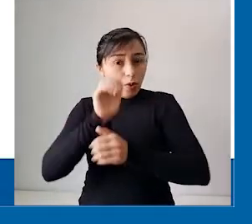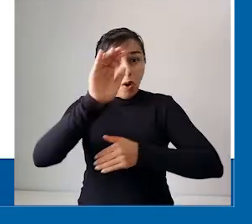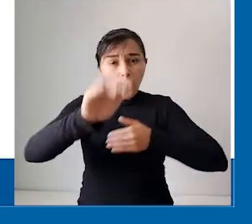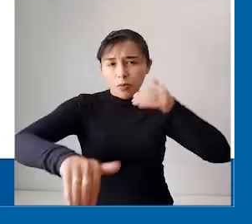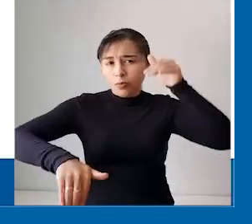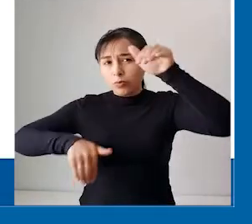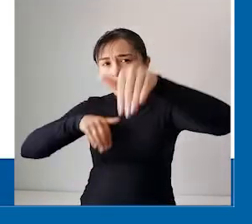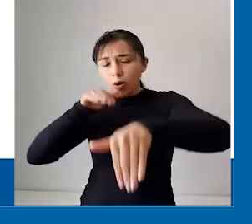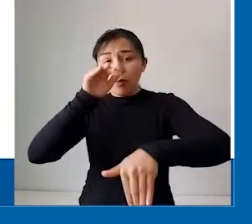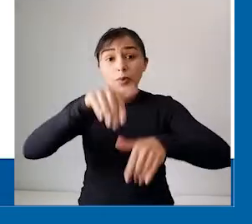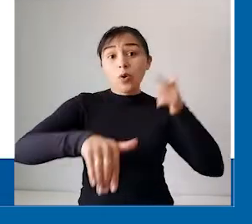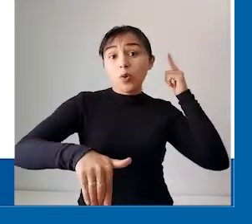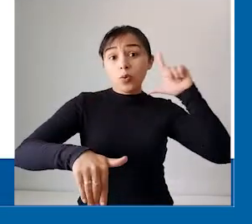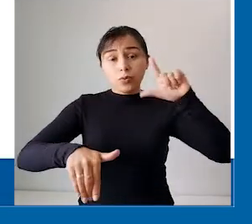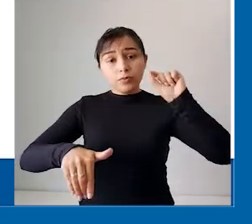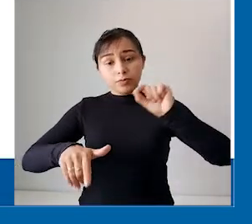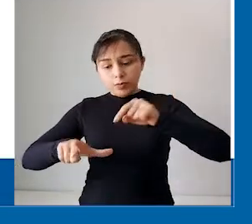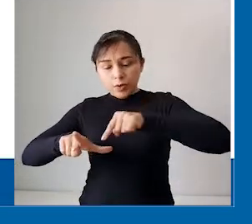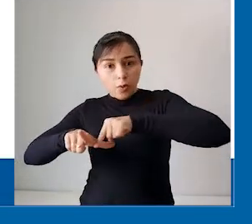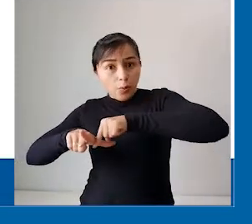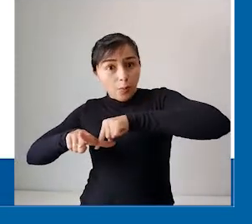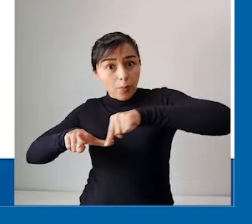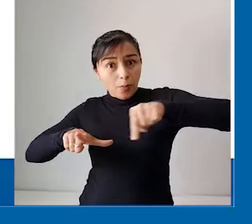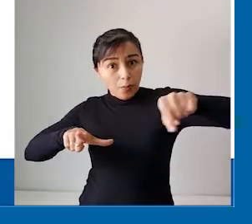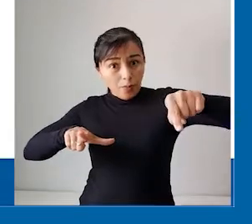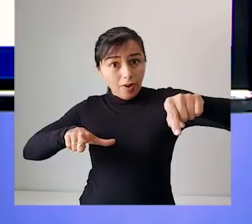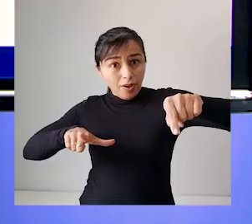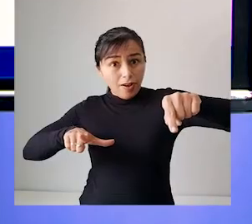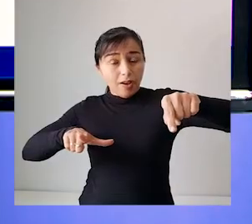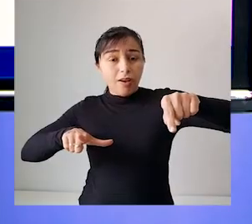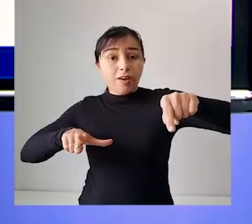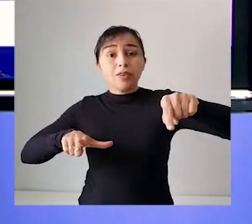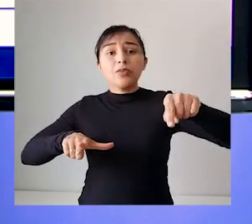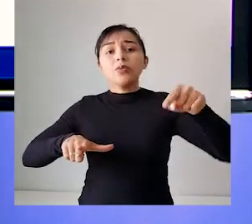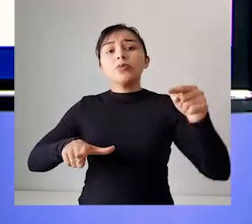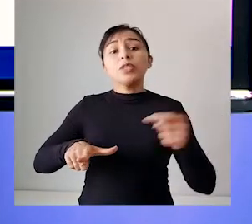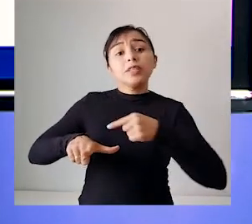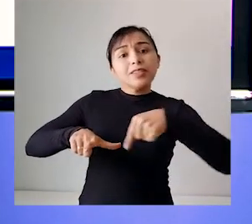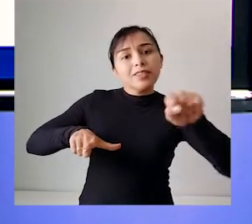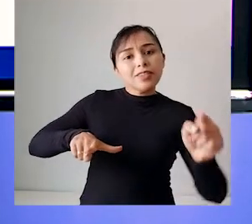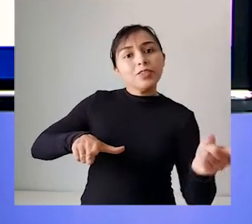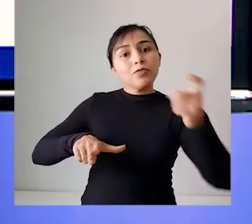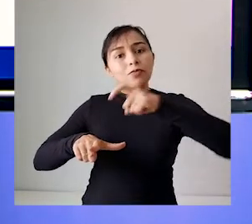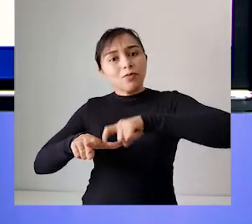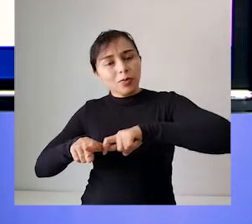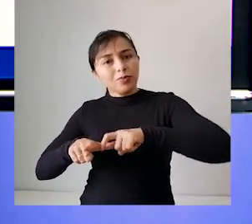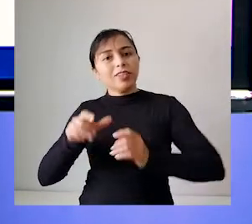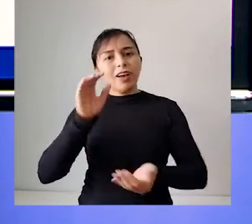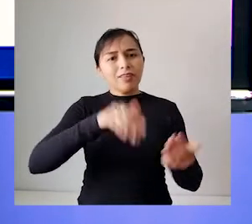e volta em um total de quantos metros? Então, olha só,